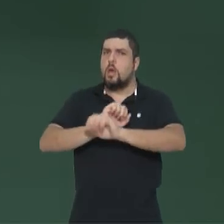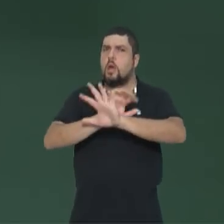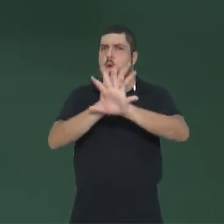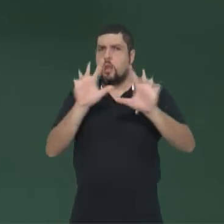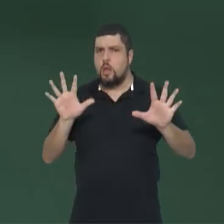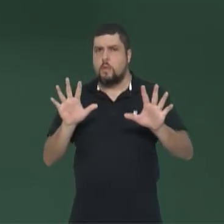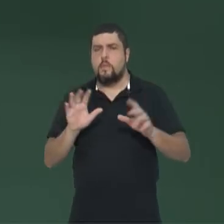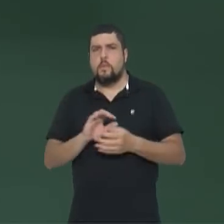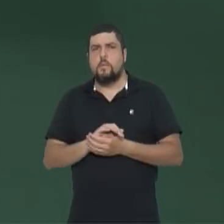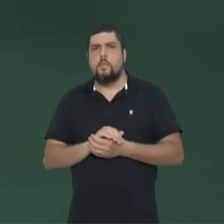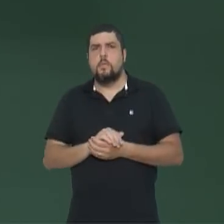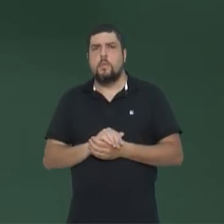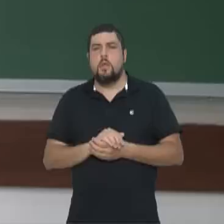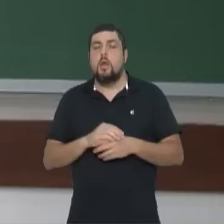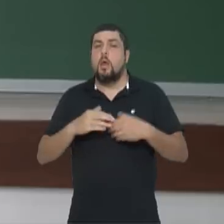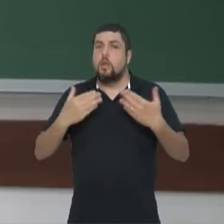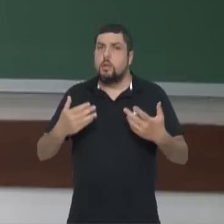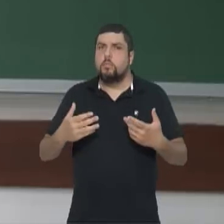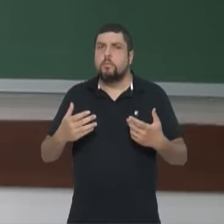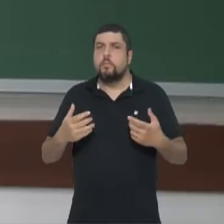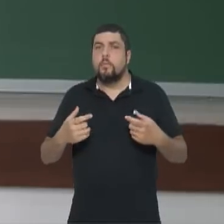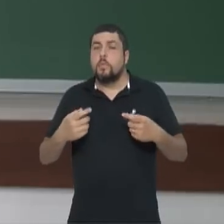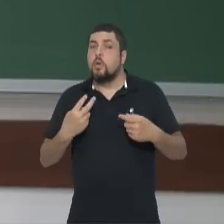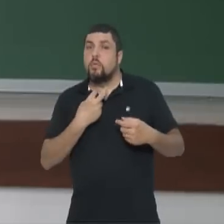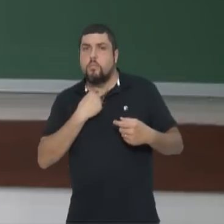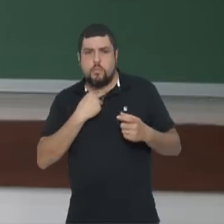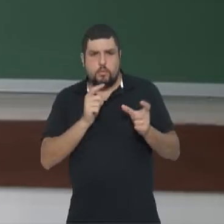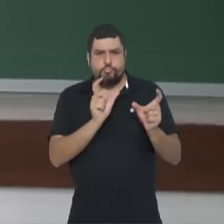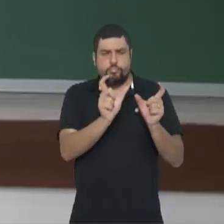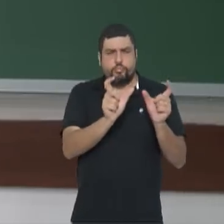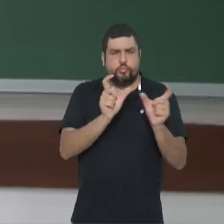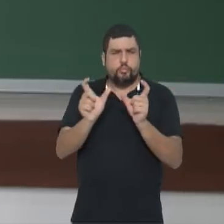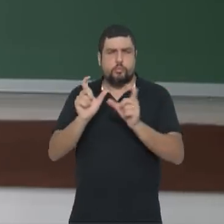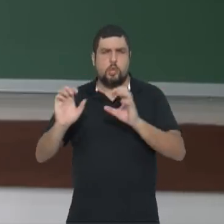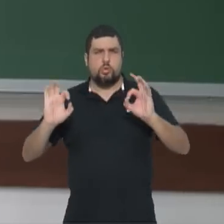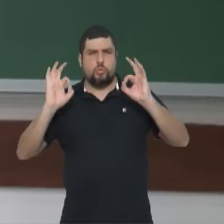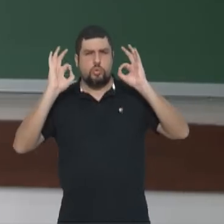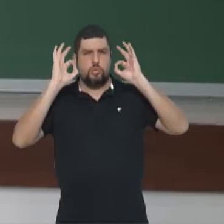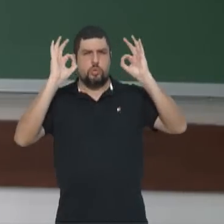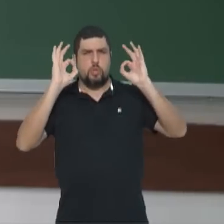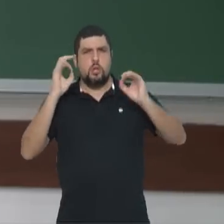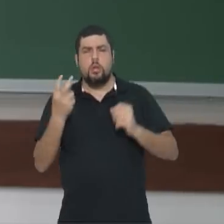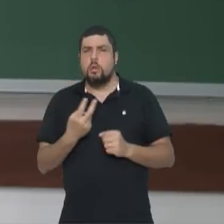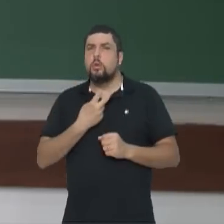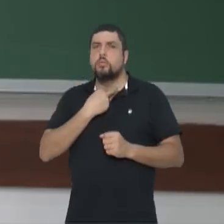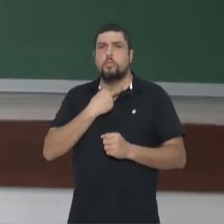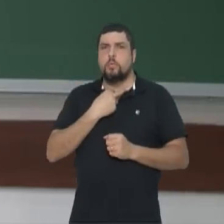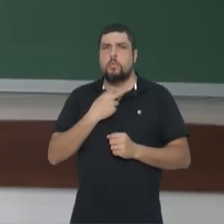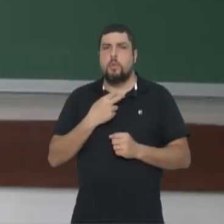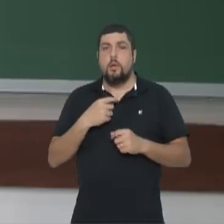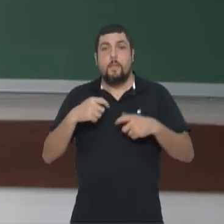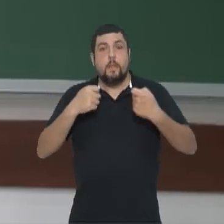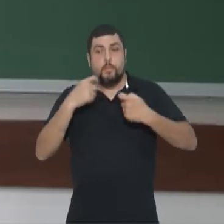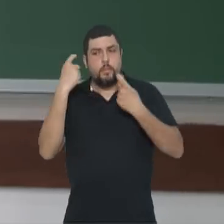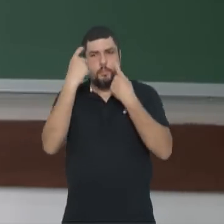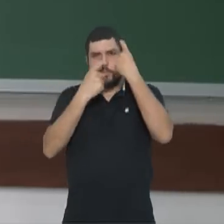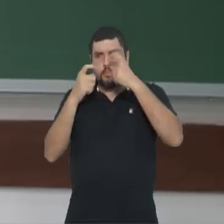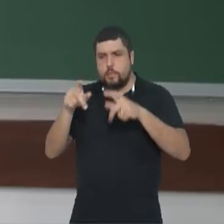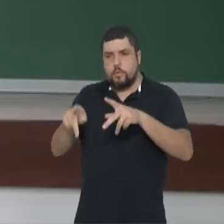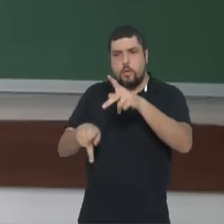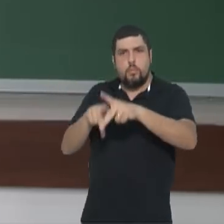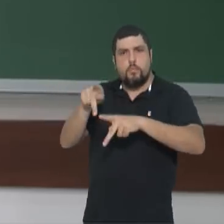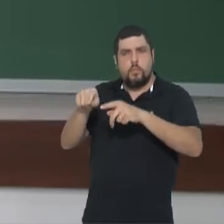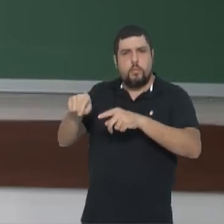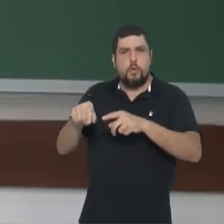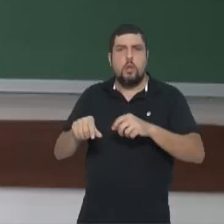que sempre levar em conta quem é o meu público-alvo, né, e pensar que a notícia, ela tanto pode ser